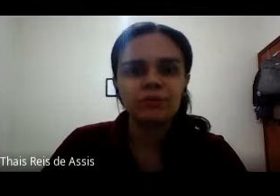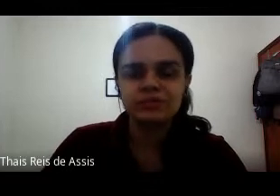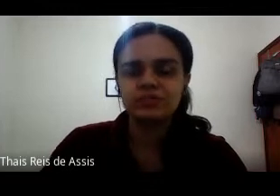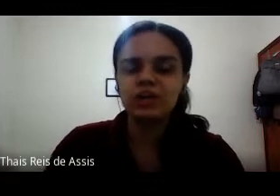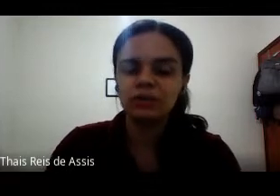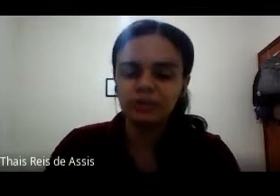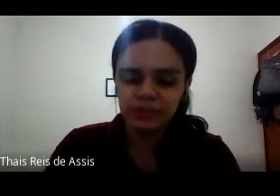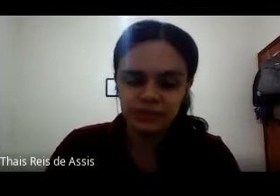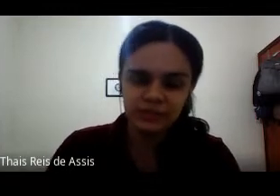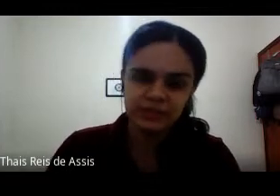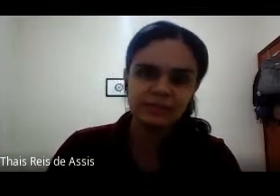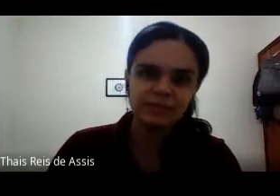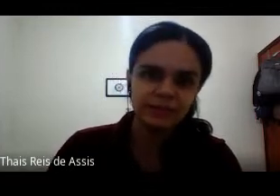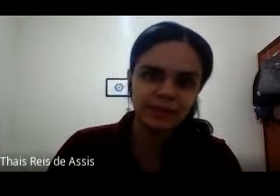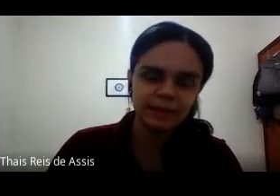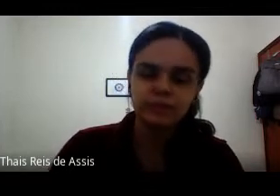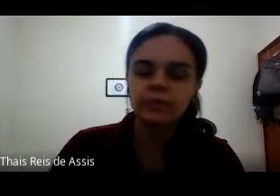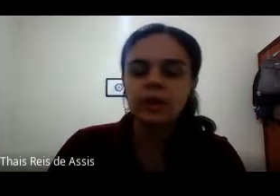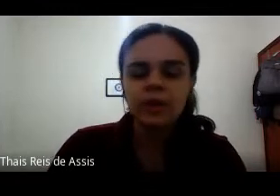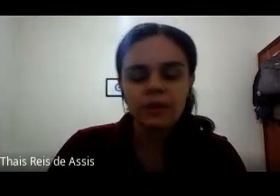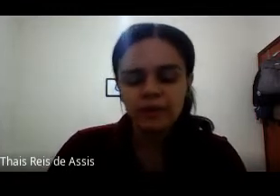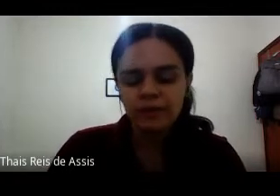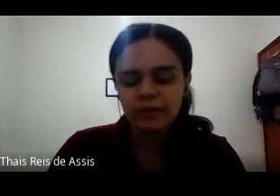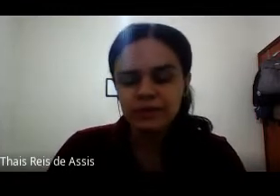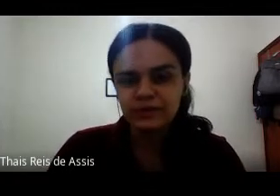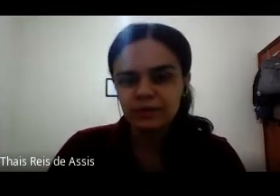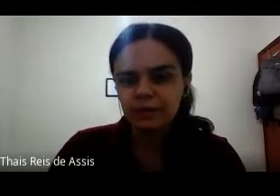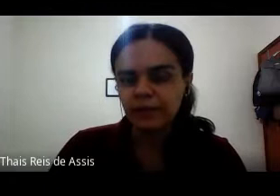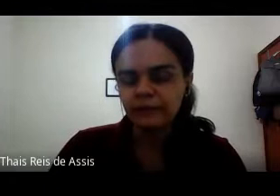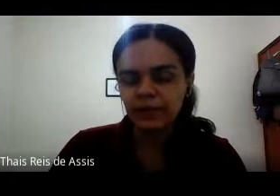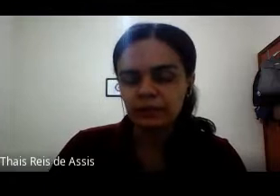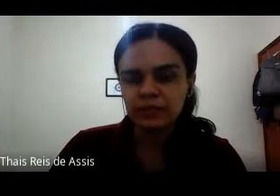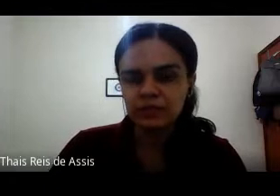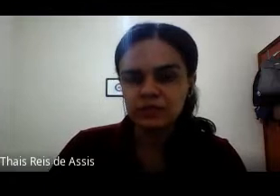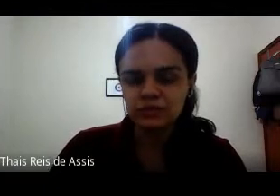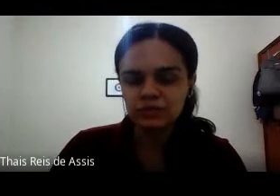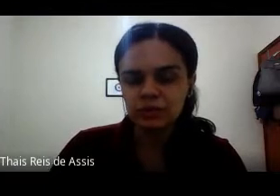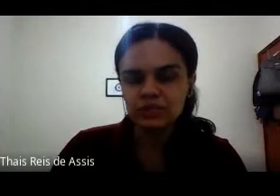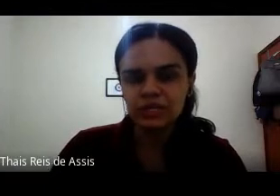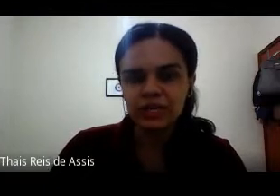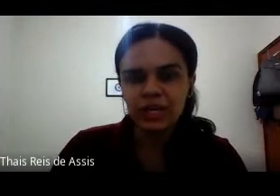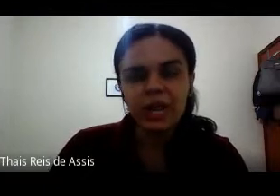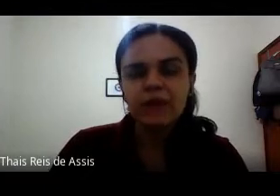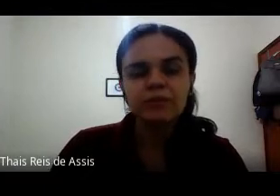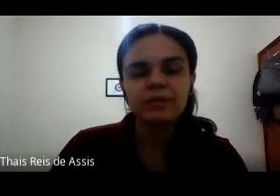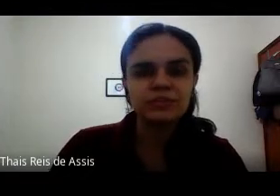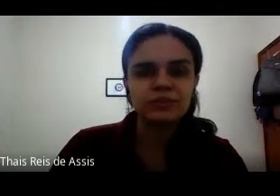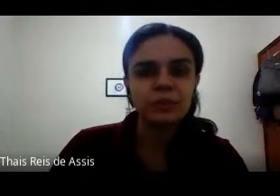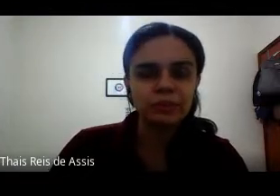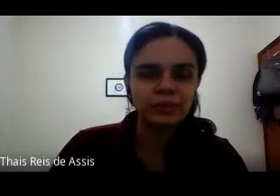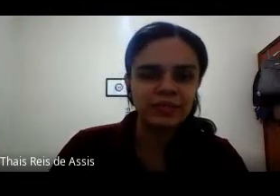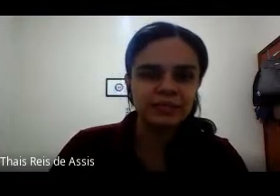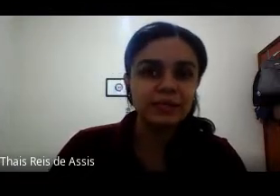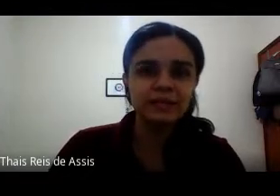bolo no meu dia a dia, eu mobilizo conhecimento matemático, eu mobilizo química, eu mobilizo biologia, eu mobilizo